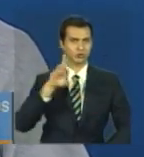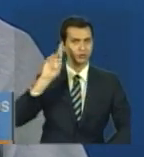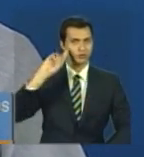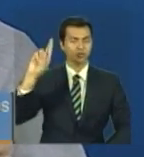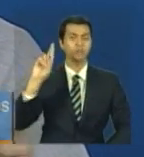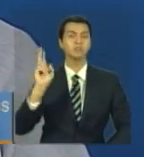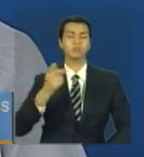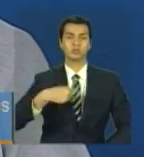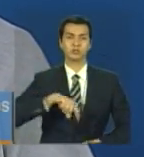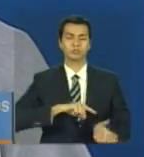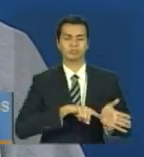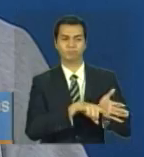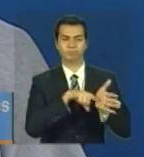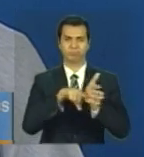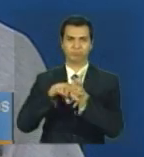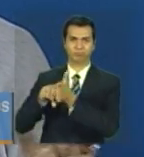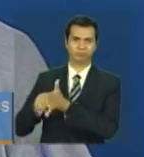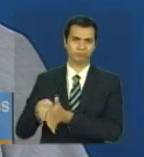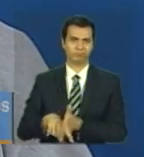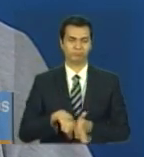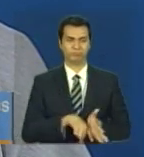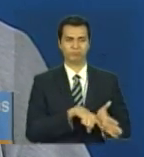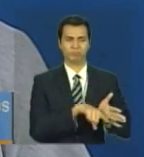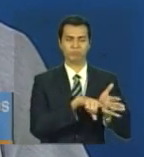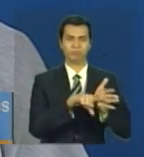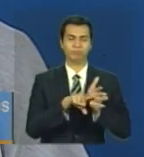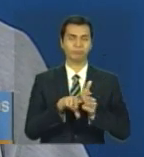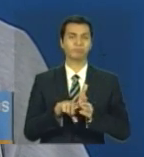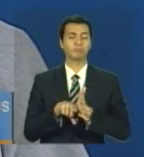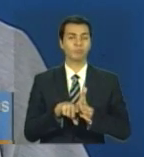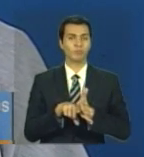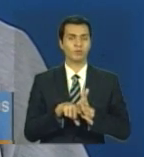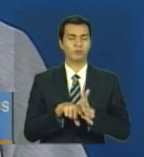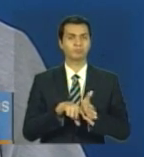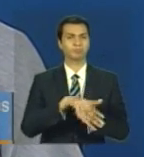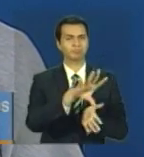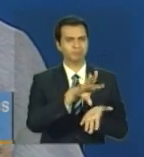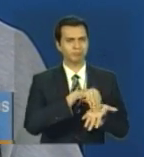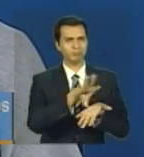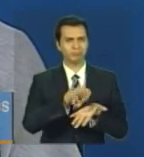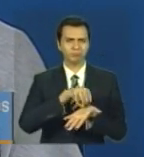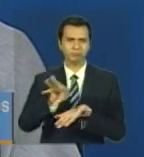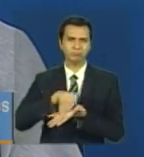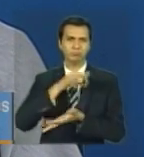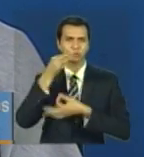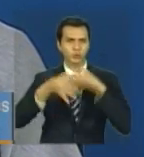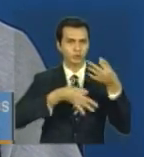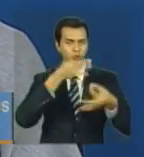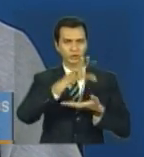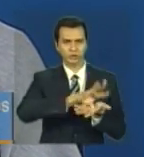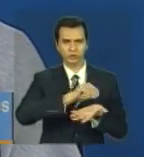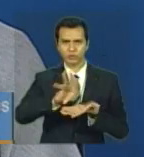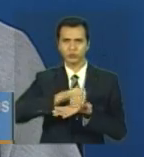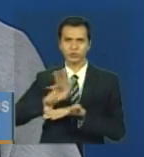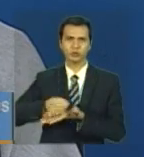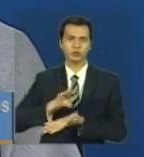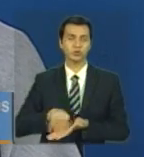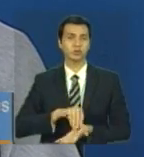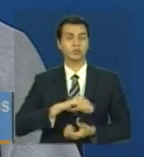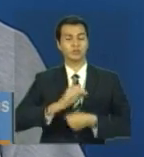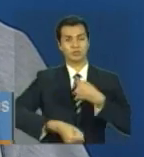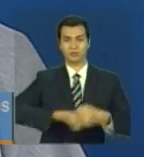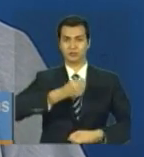educação, da rede de saúde, da rede de, digamos, segurança alimentar e nutricional, e em torno de meados do ano que vem nós